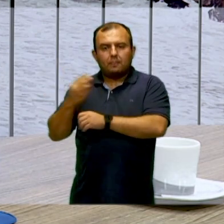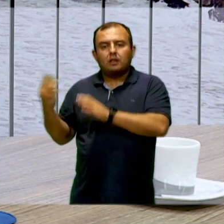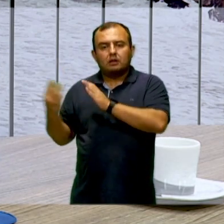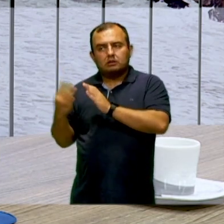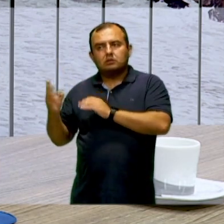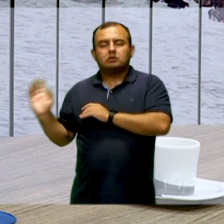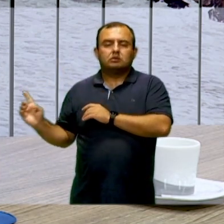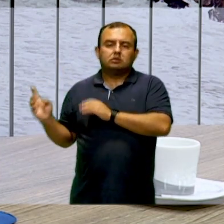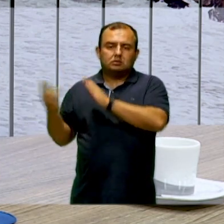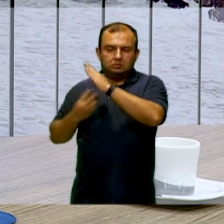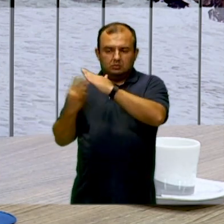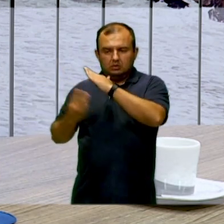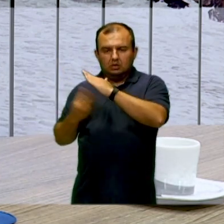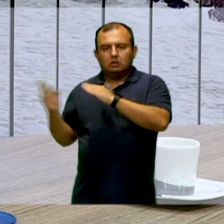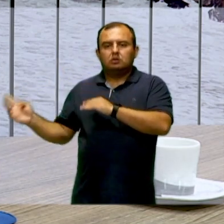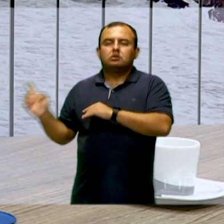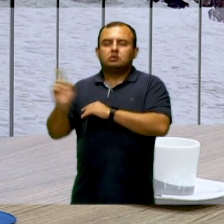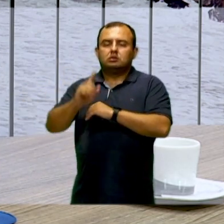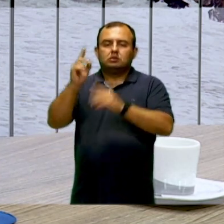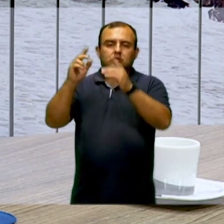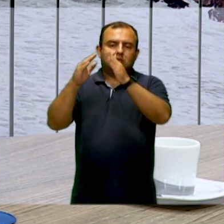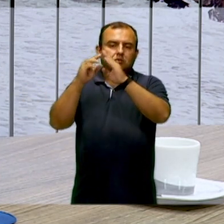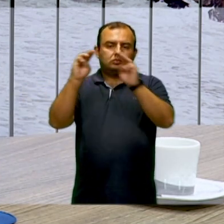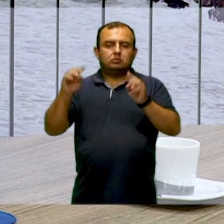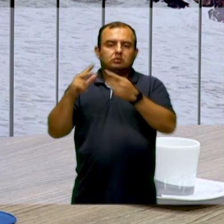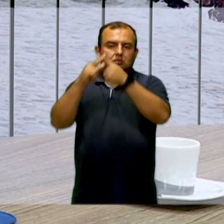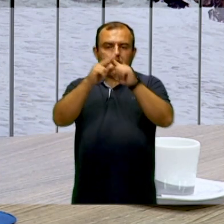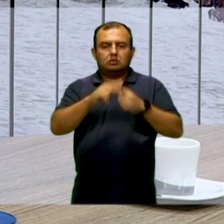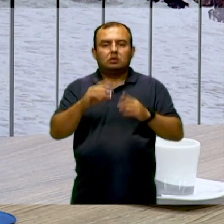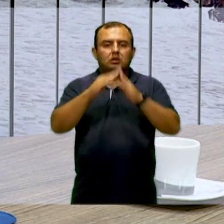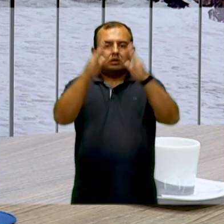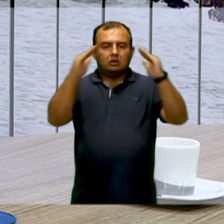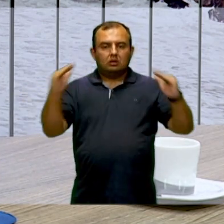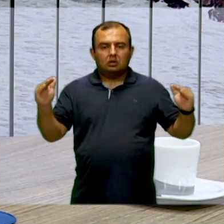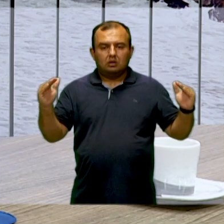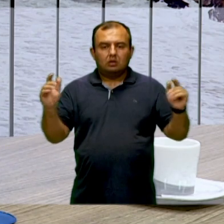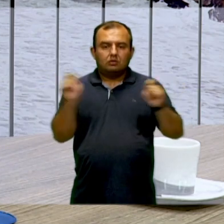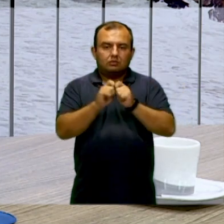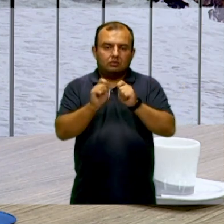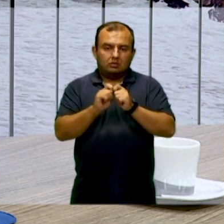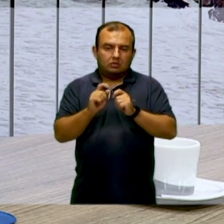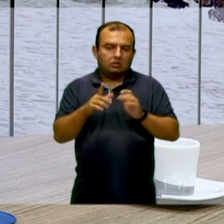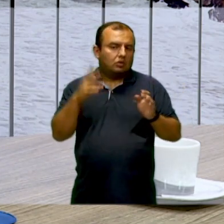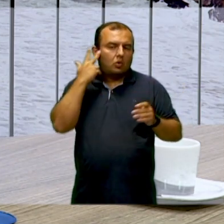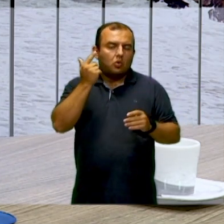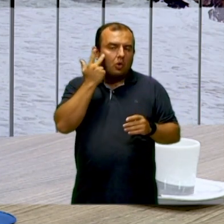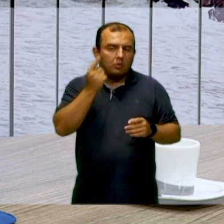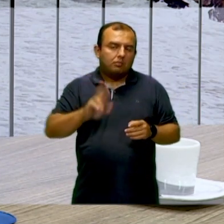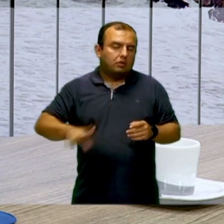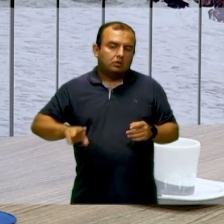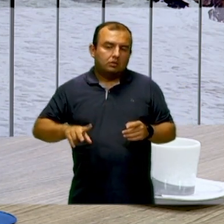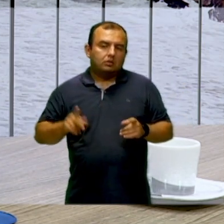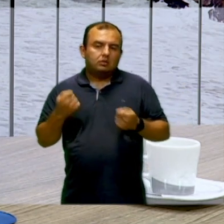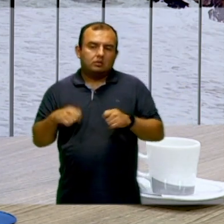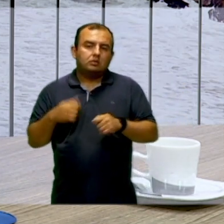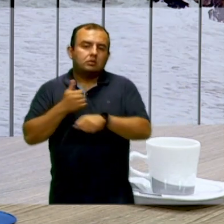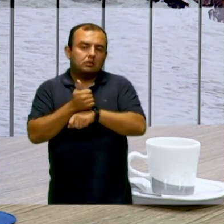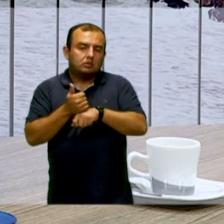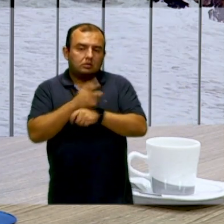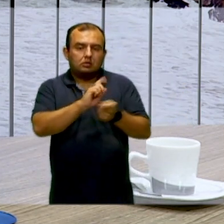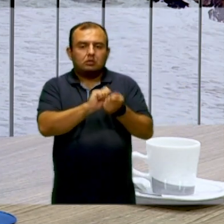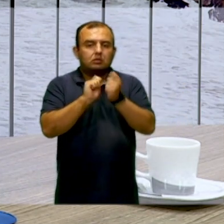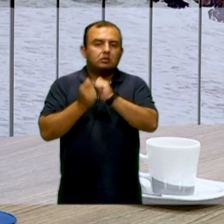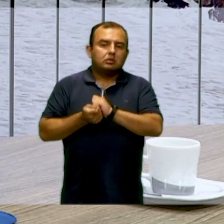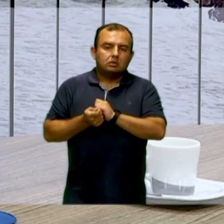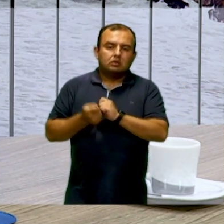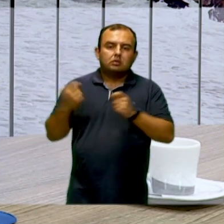terceirizado simplesmente subir lá no museu. Porque as telhas do museu, elas são feitas, não são telhas comuns. Tem que ser profissional adaptado